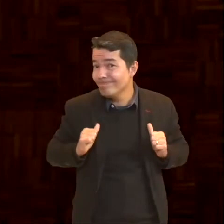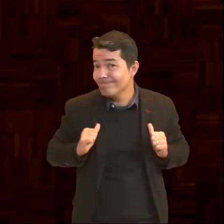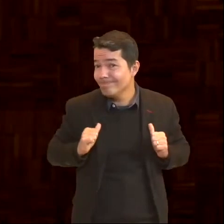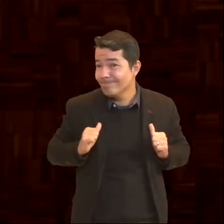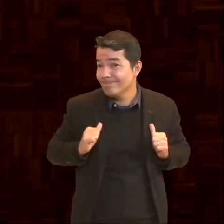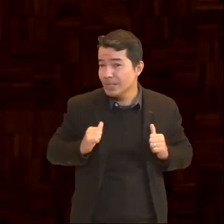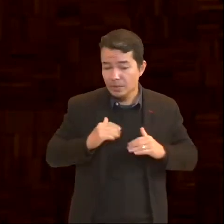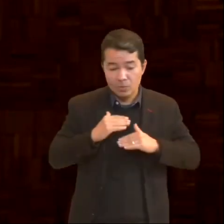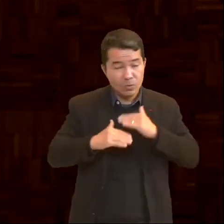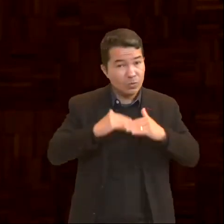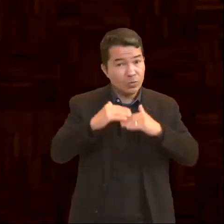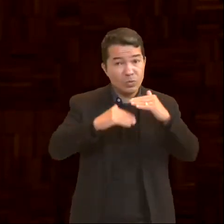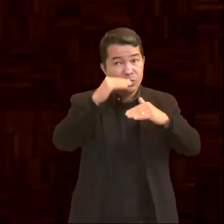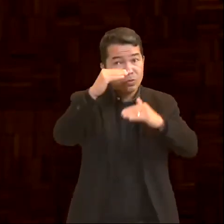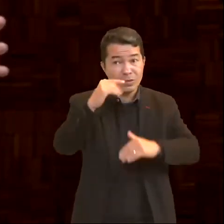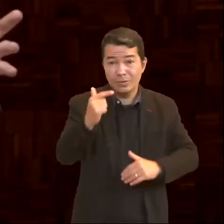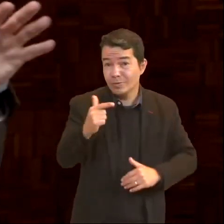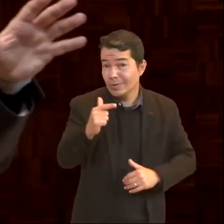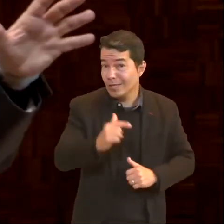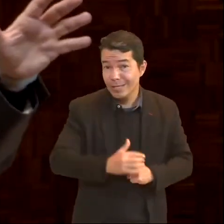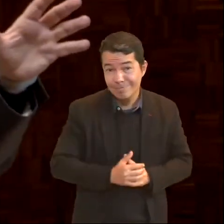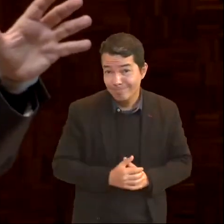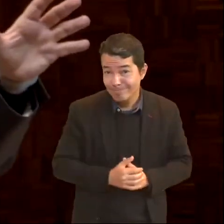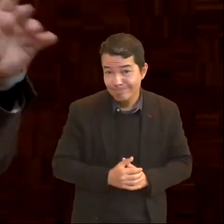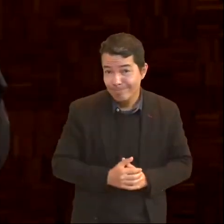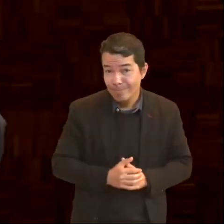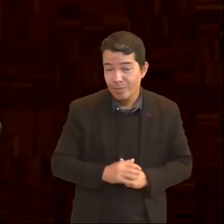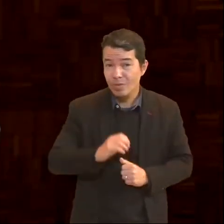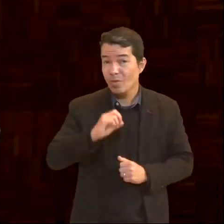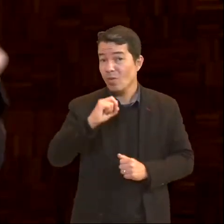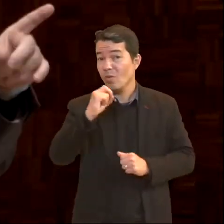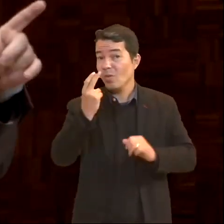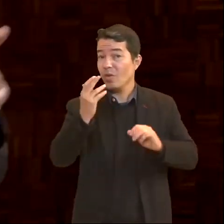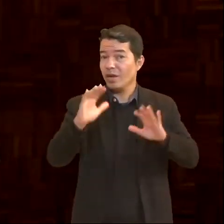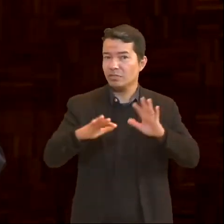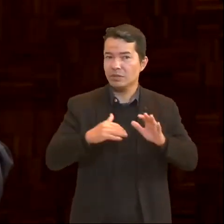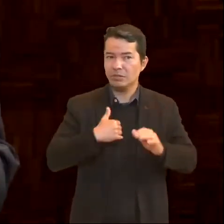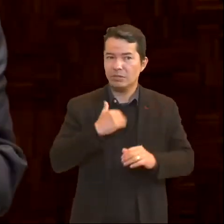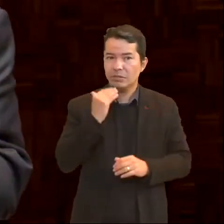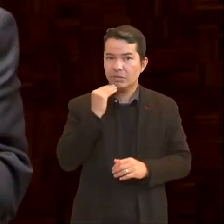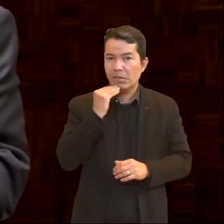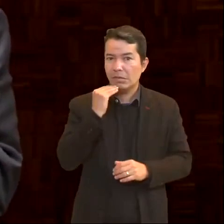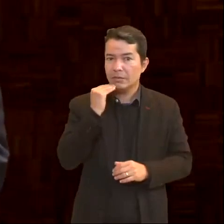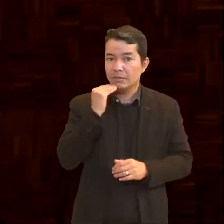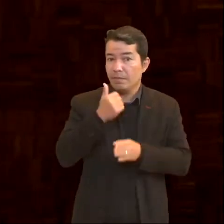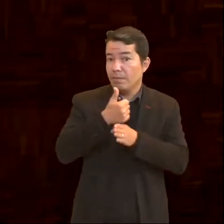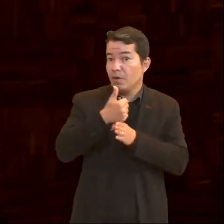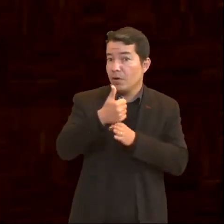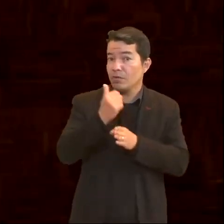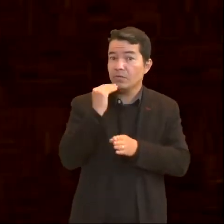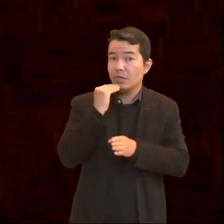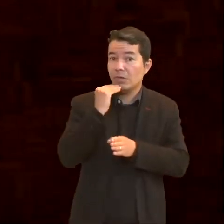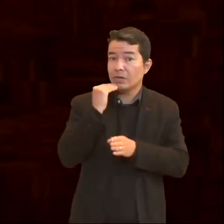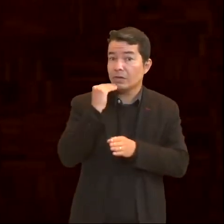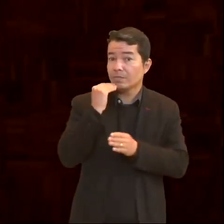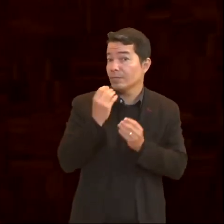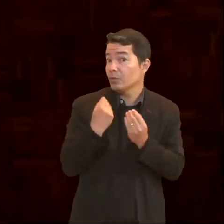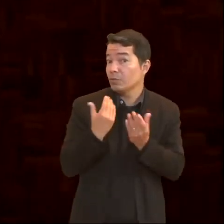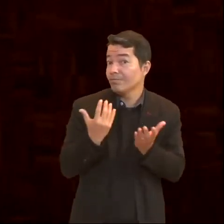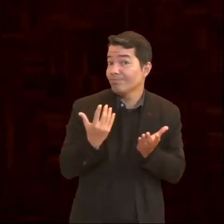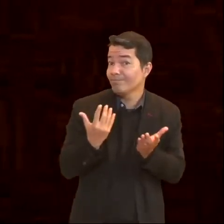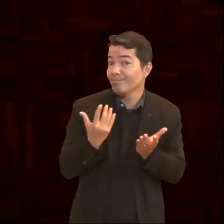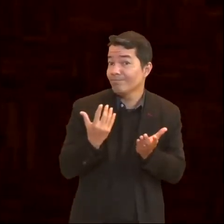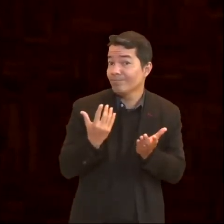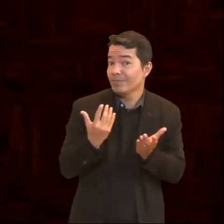valores ou com a postura moral sem excelência da nossa própria vida, o que acontece na